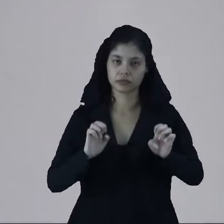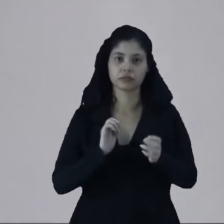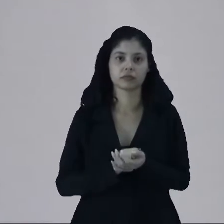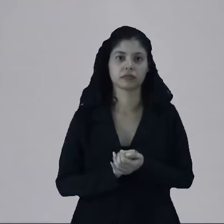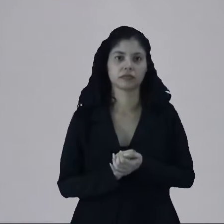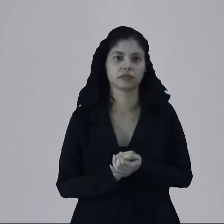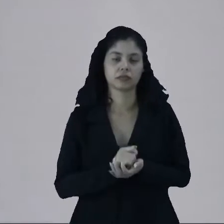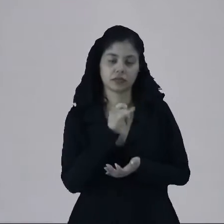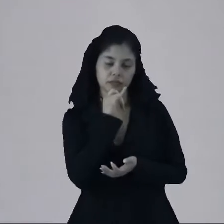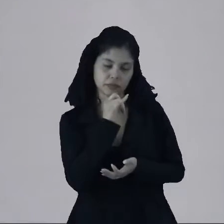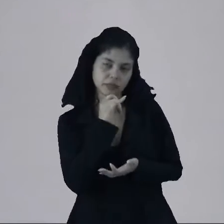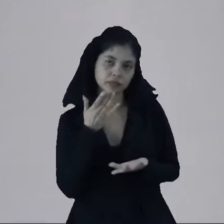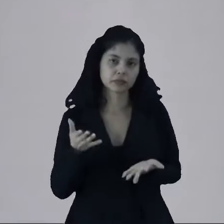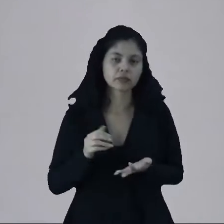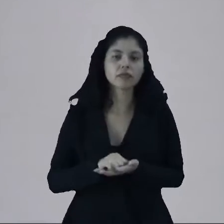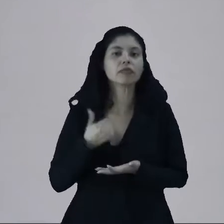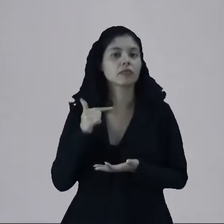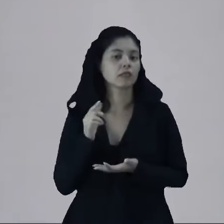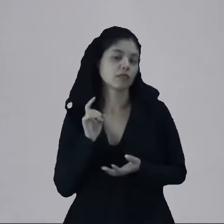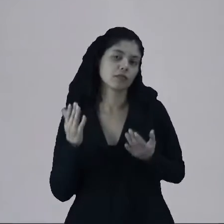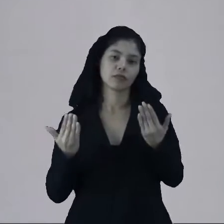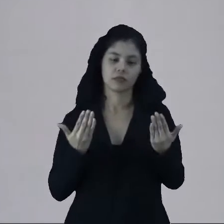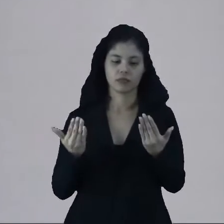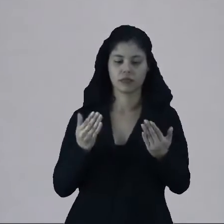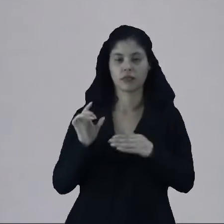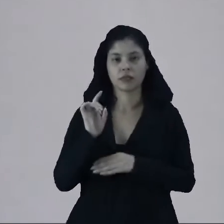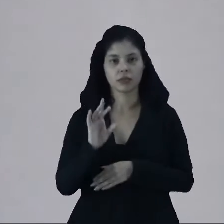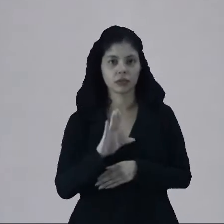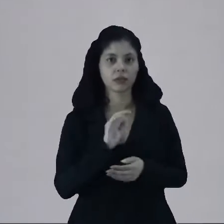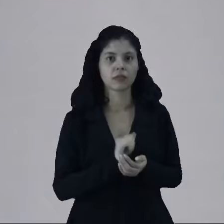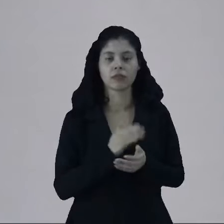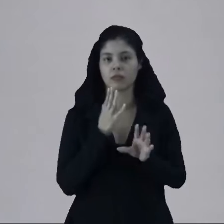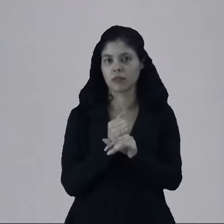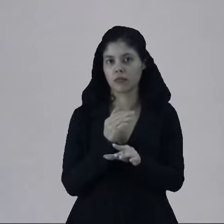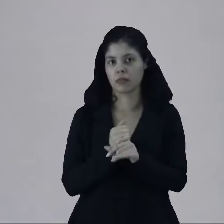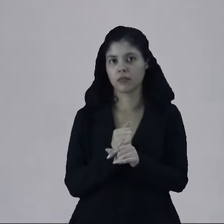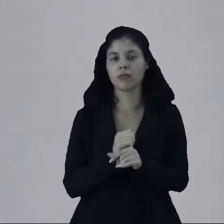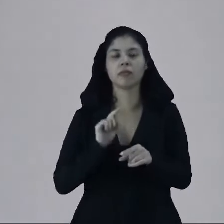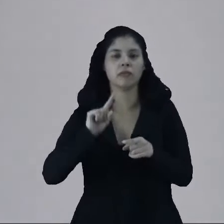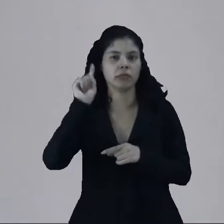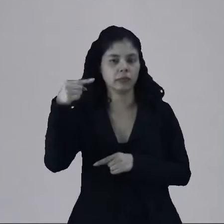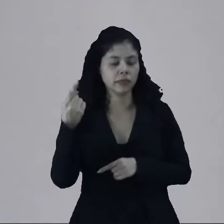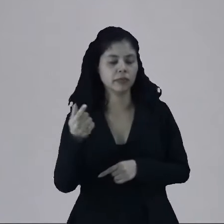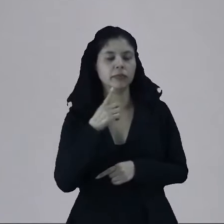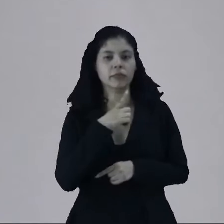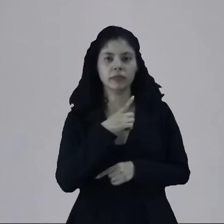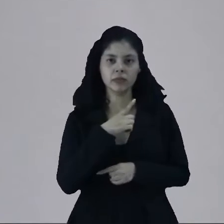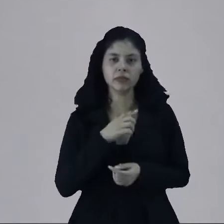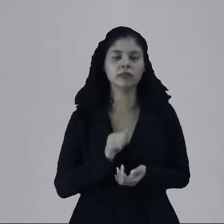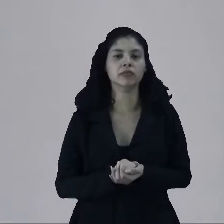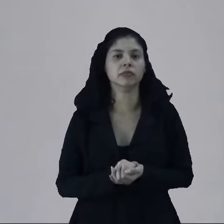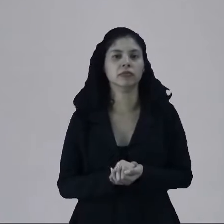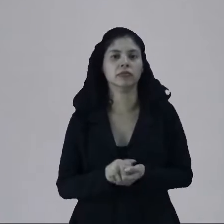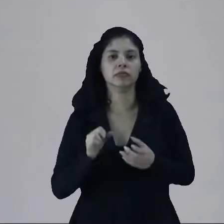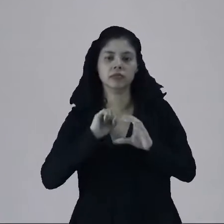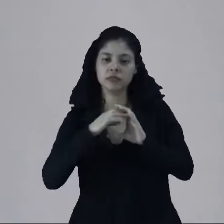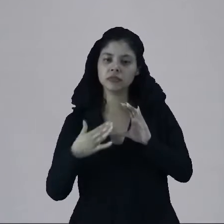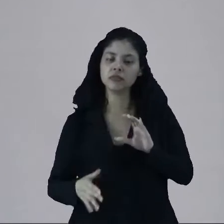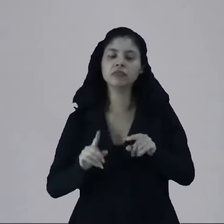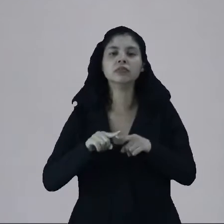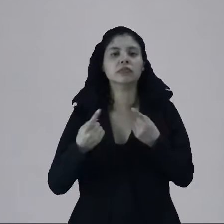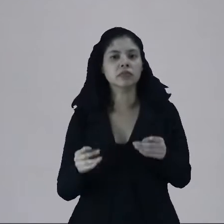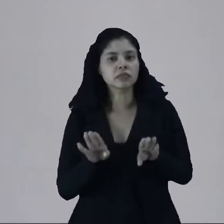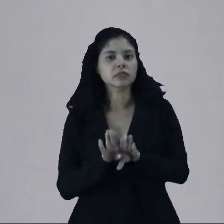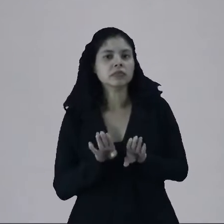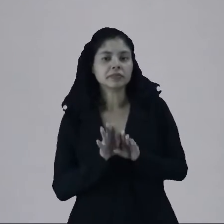cromossomos sexuais, por exemplo. Então, não vão estar só associadas aos cromossomos somáticos, aqueles que configuram nossas características,